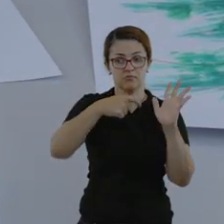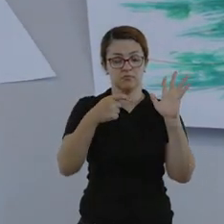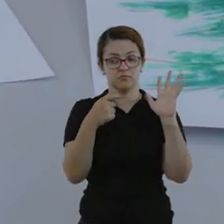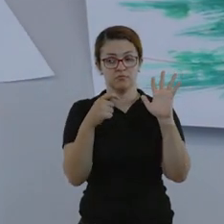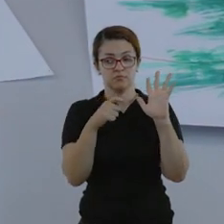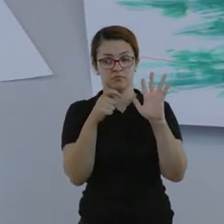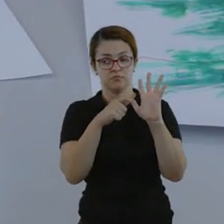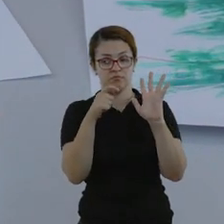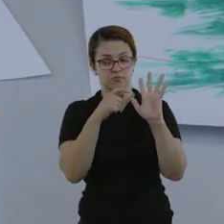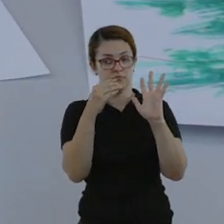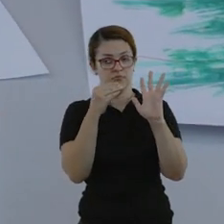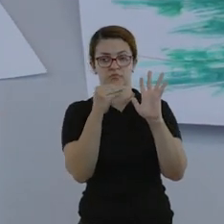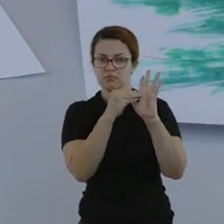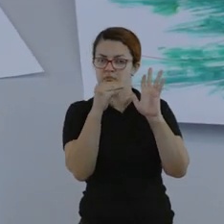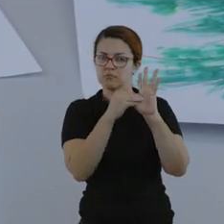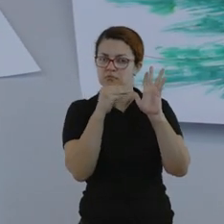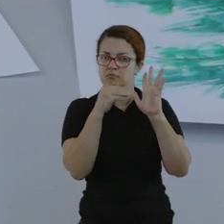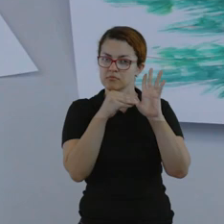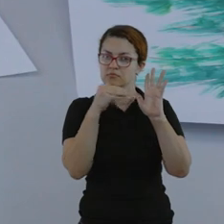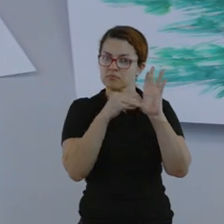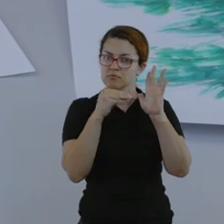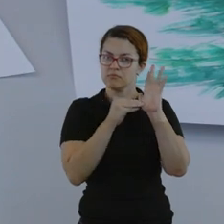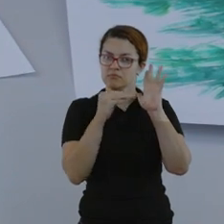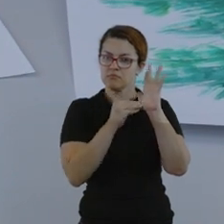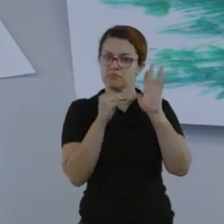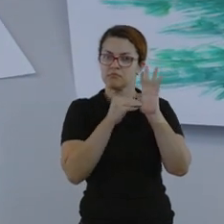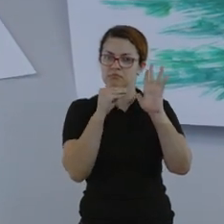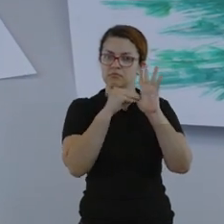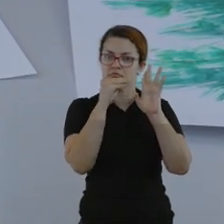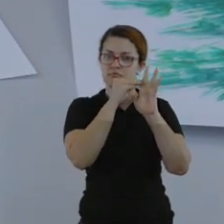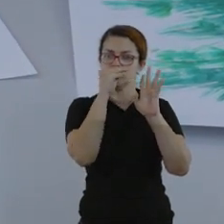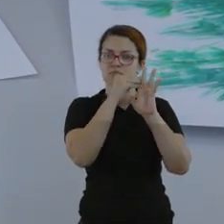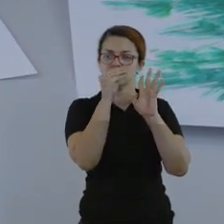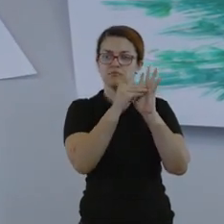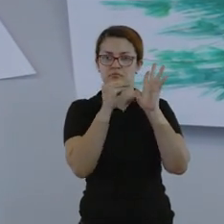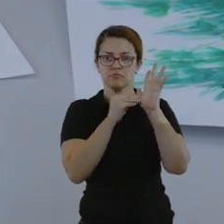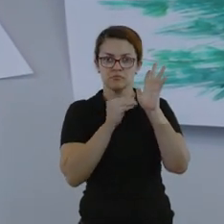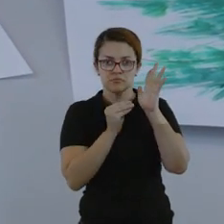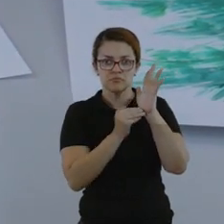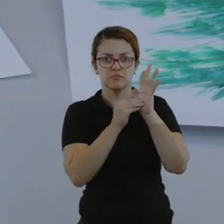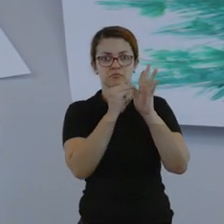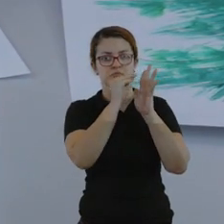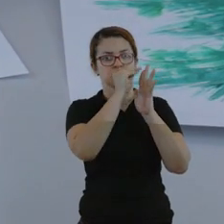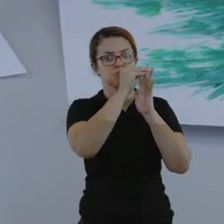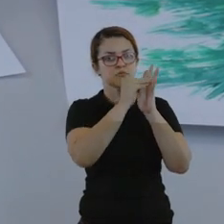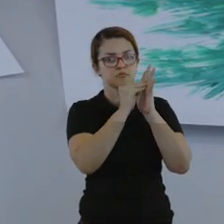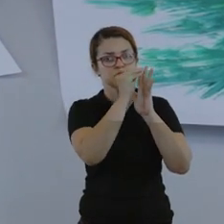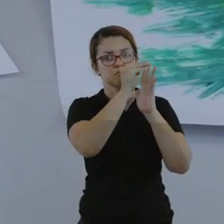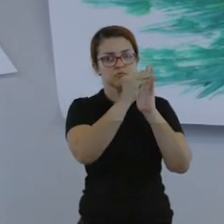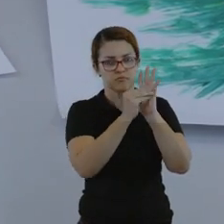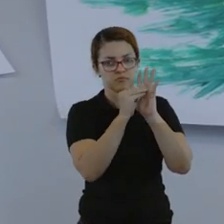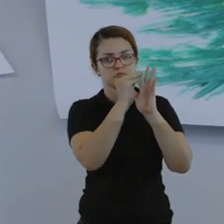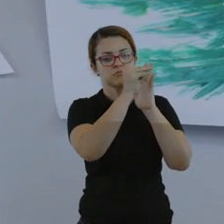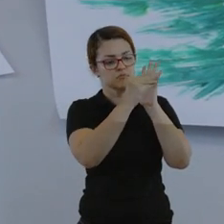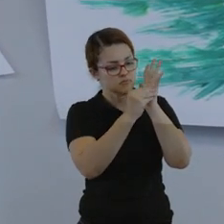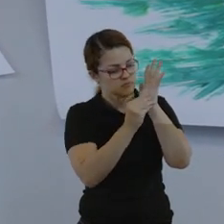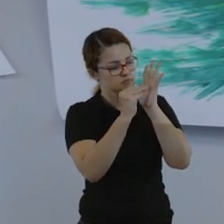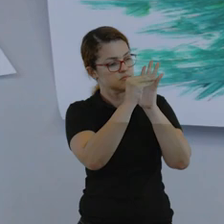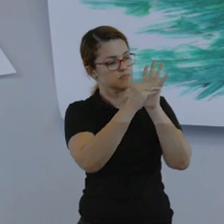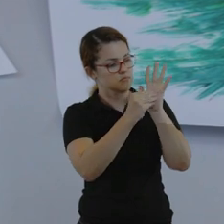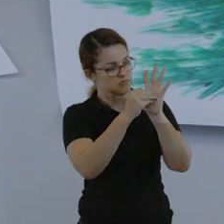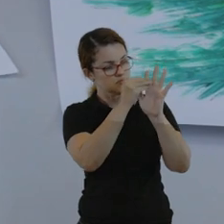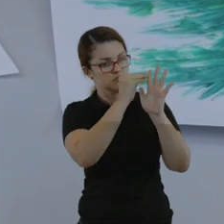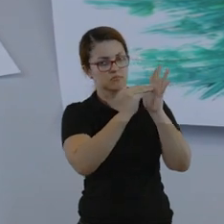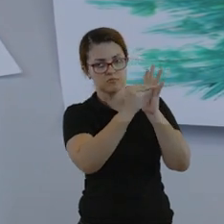da árvore, dando leves batidinhas sobre a folha. Em toda a folha.